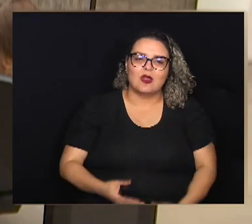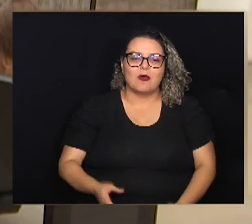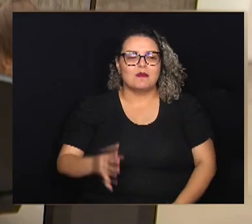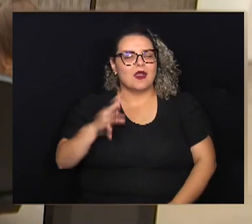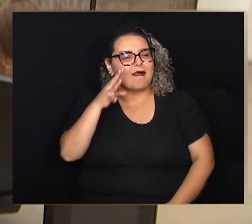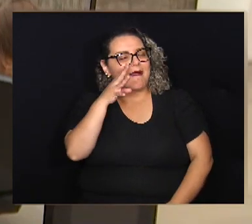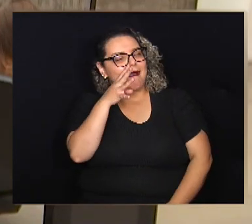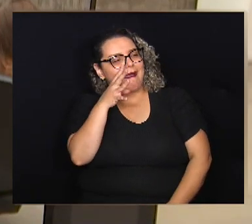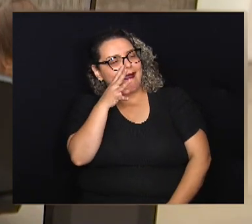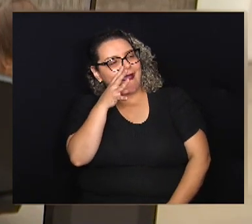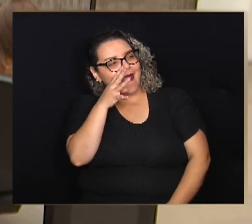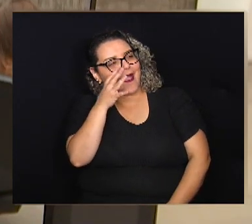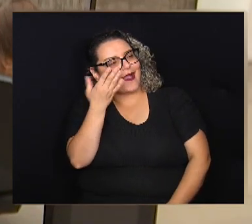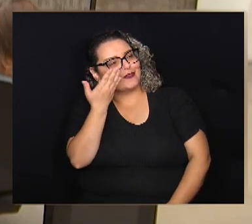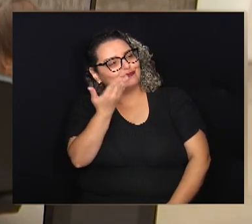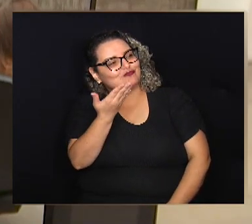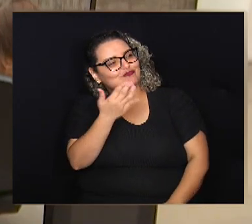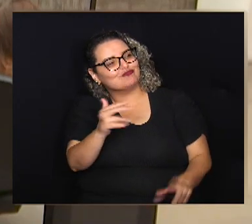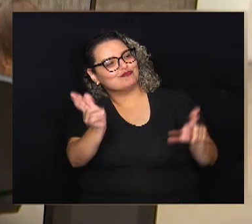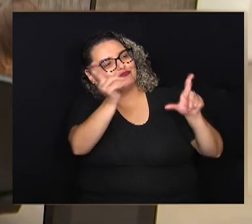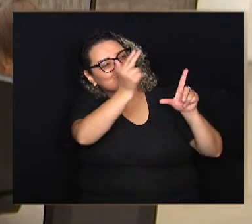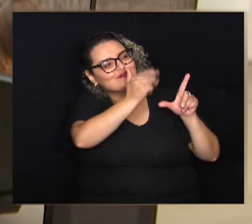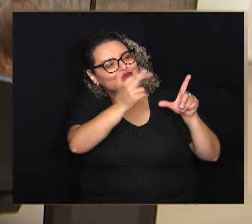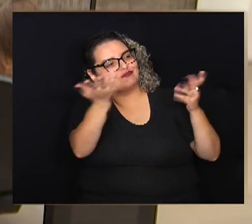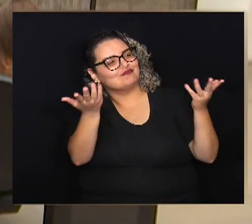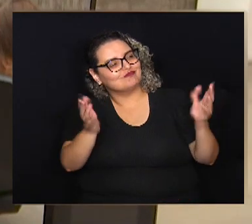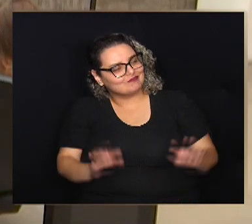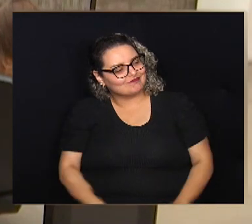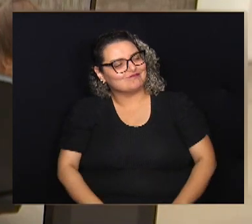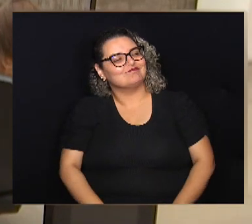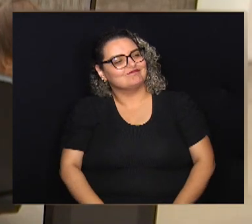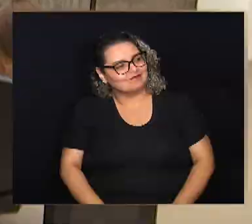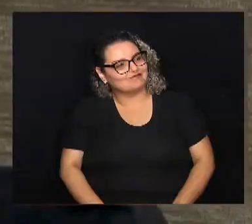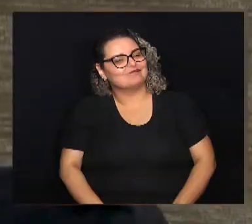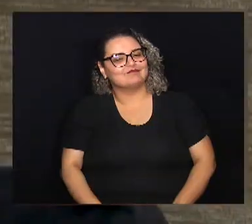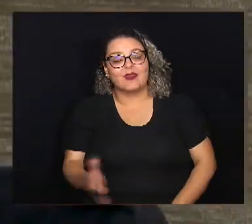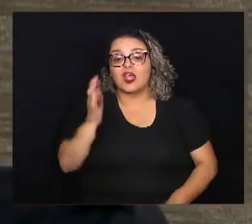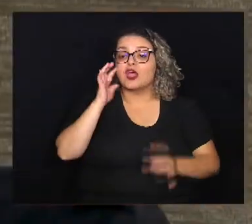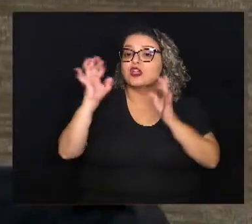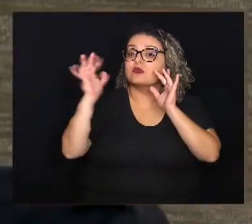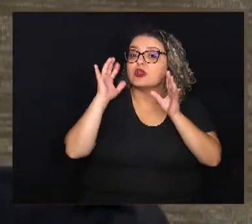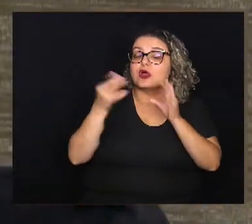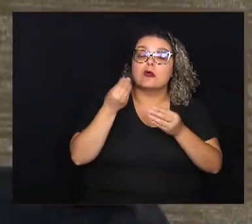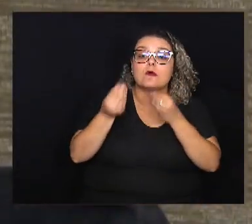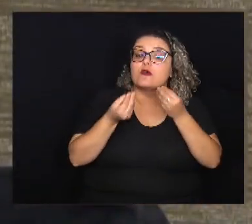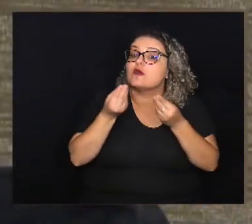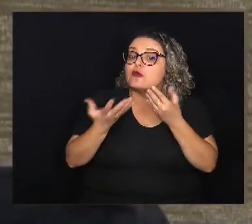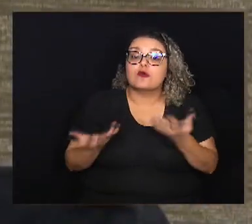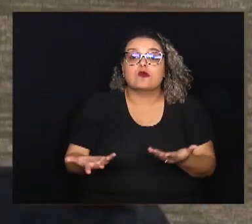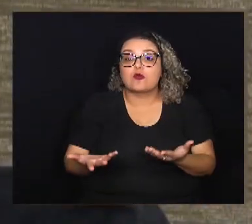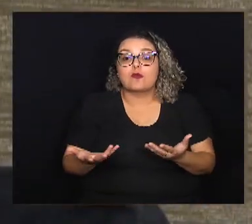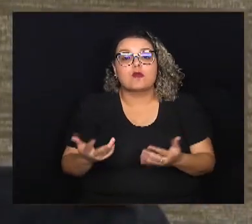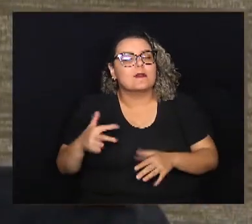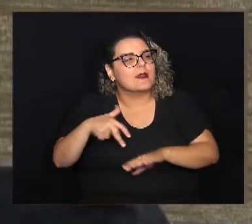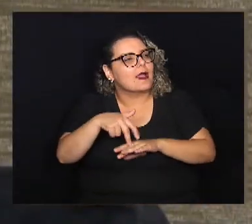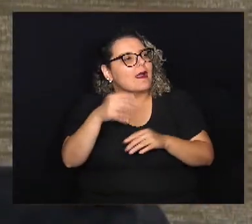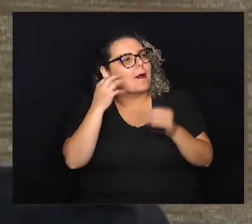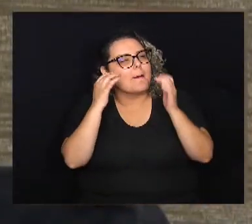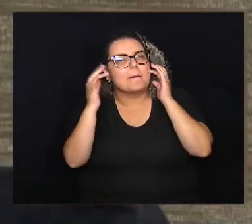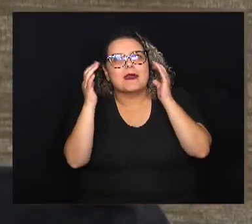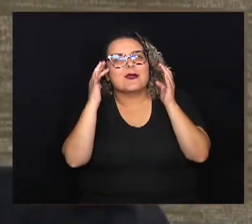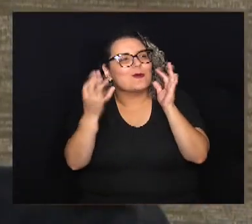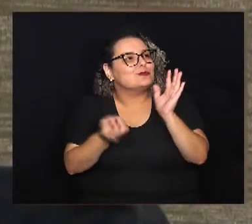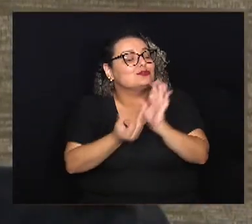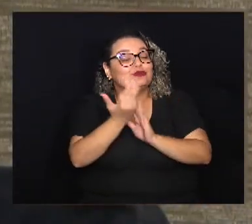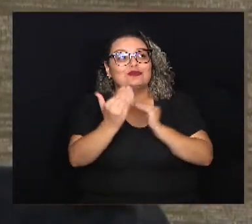contemplando aquele painel né e ficar imaginando como é que o camarada pensou criou